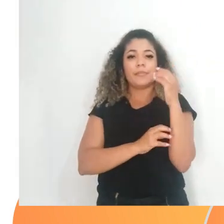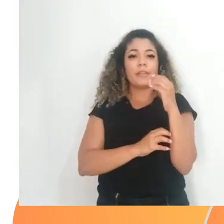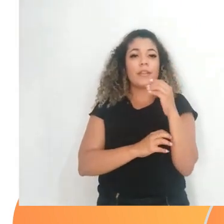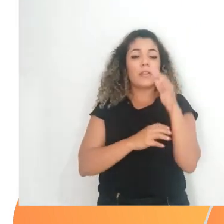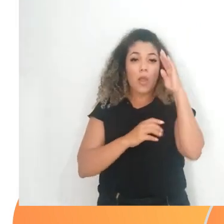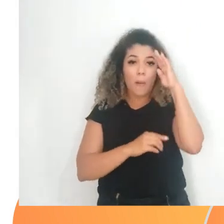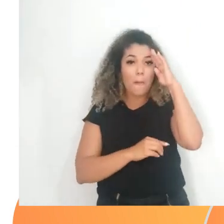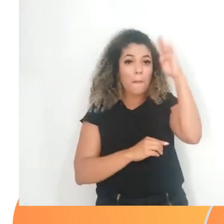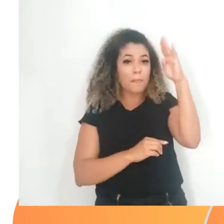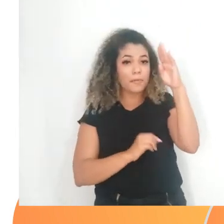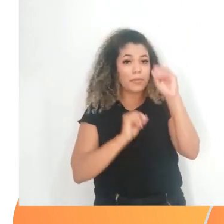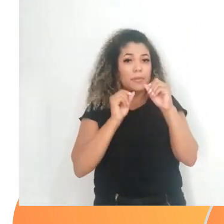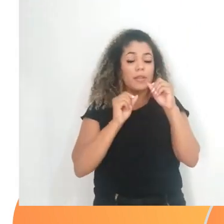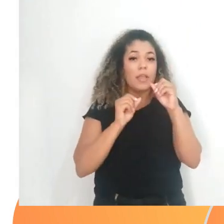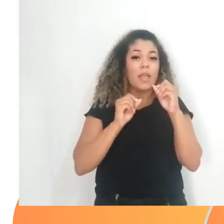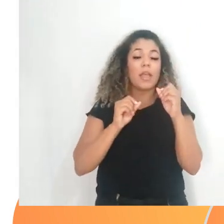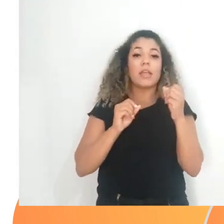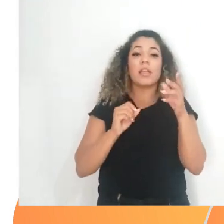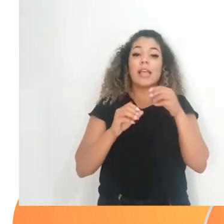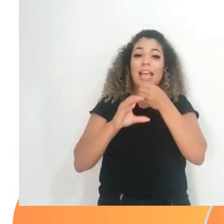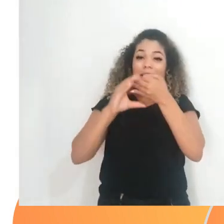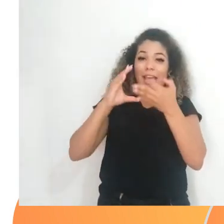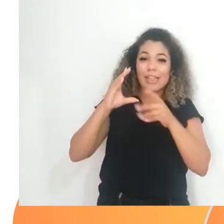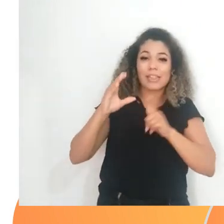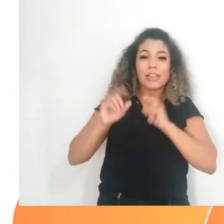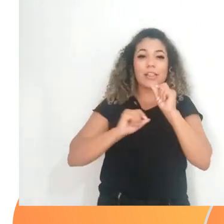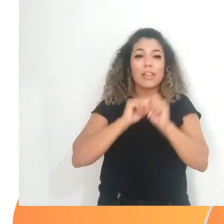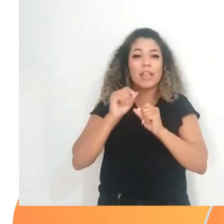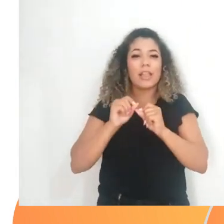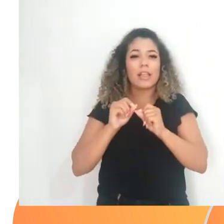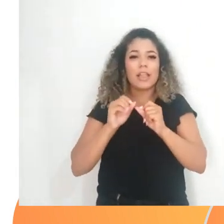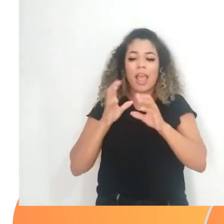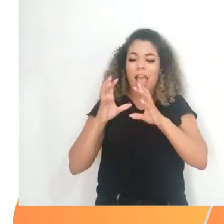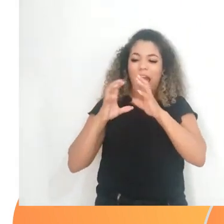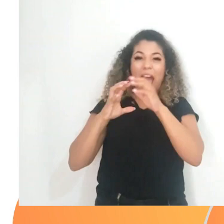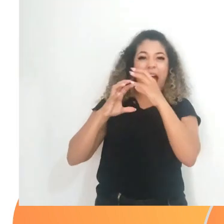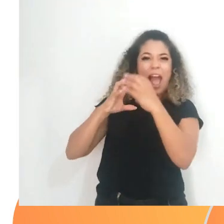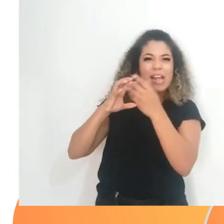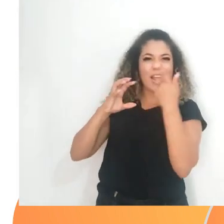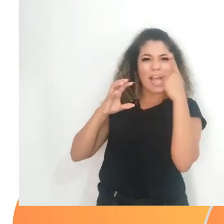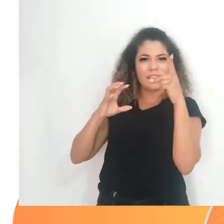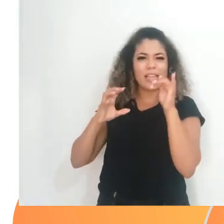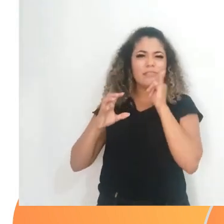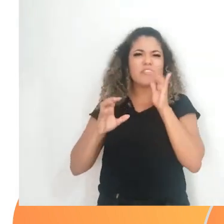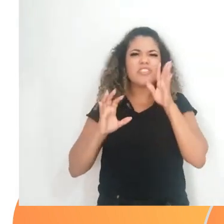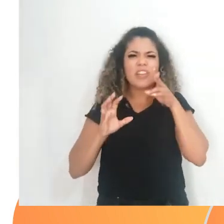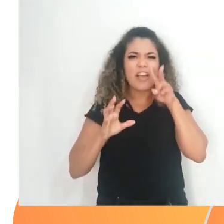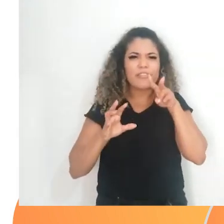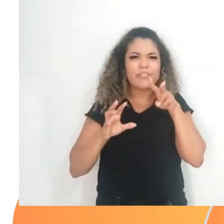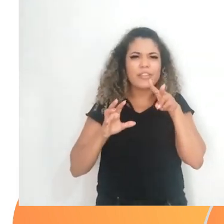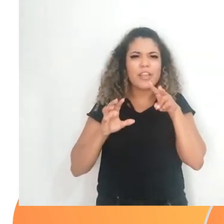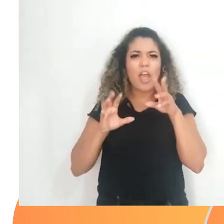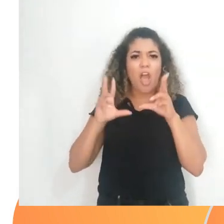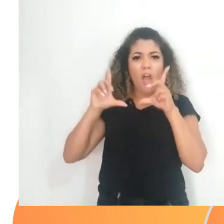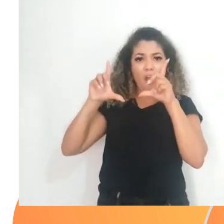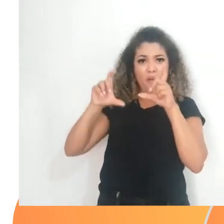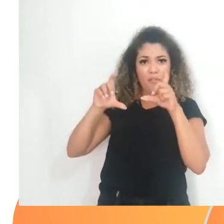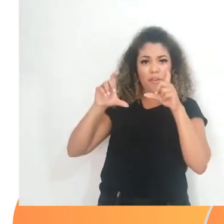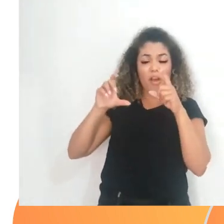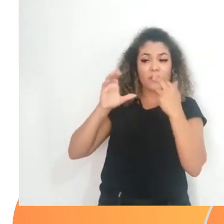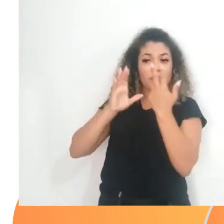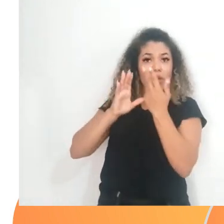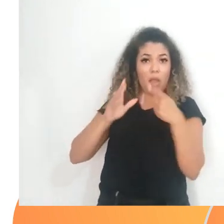dos principais pontos que nós temos aqui são as garras das preguiças. Se você já viu uma foto ou até